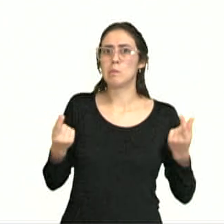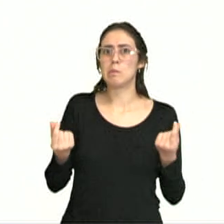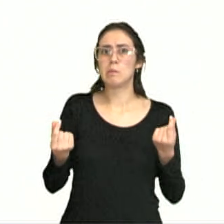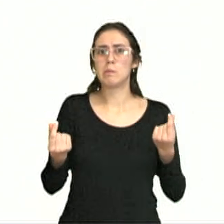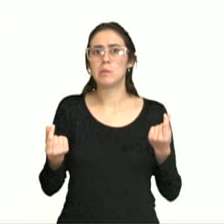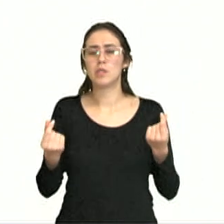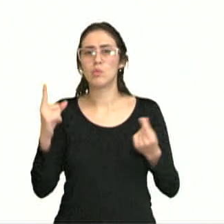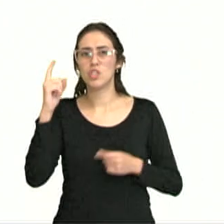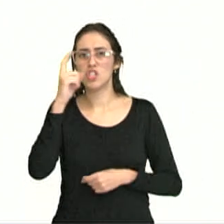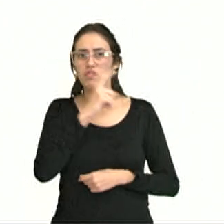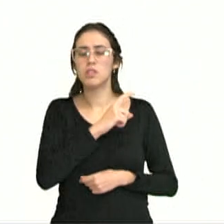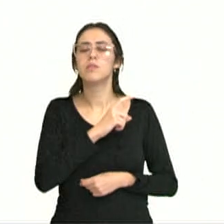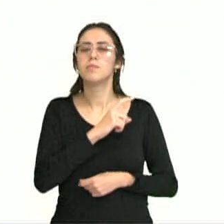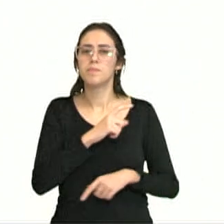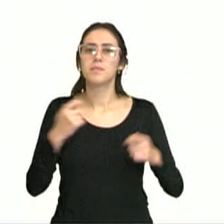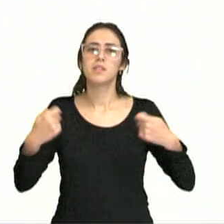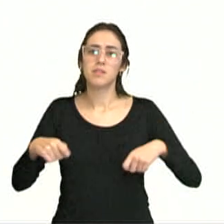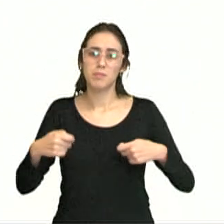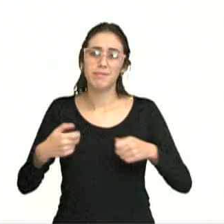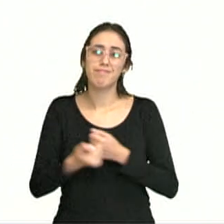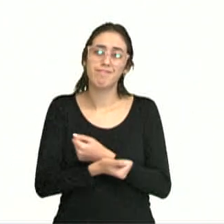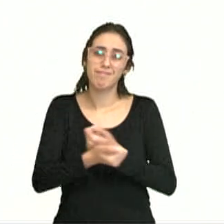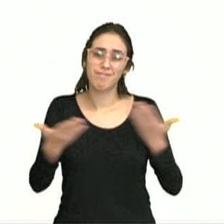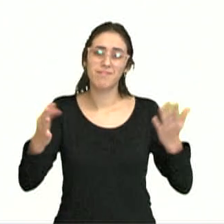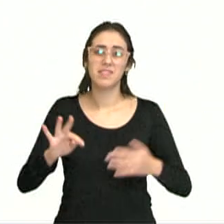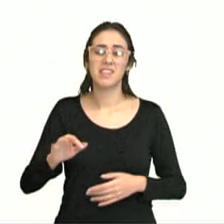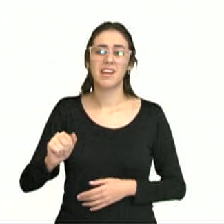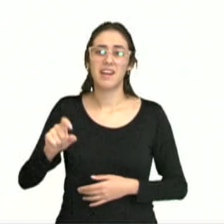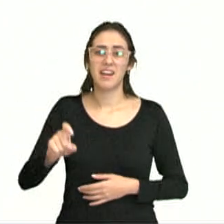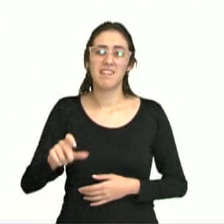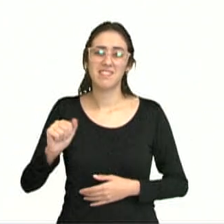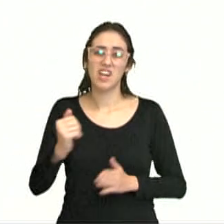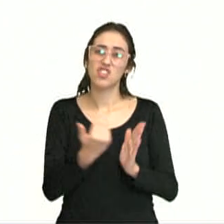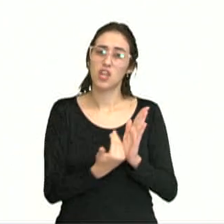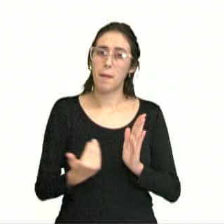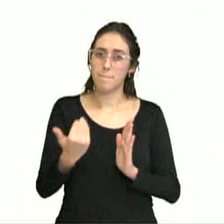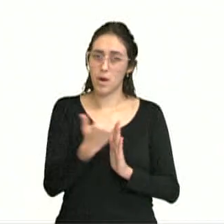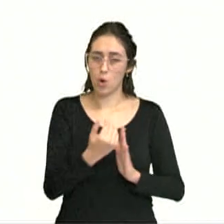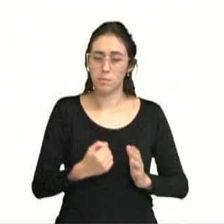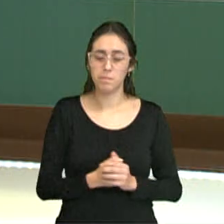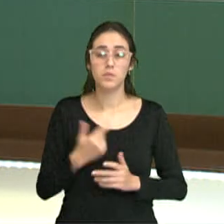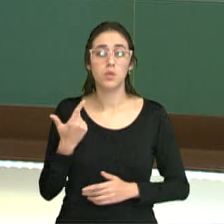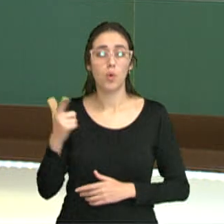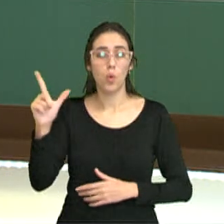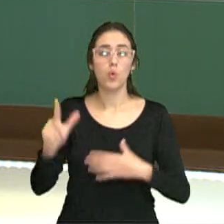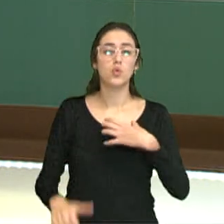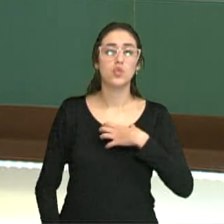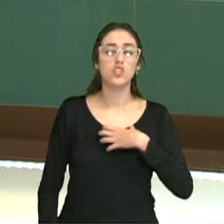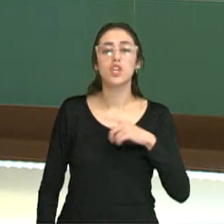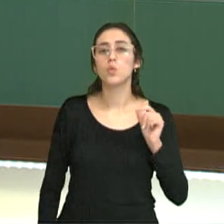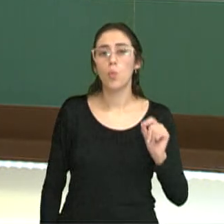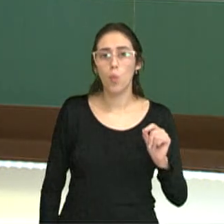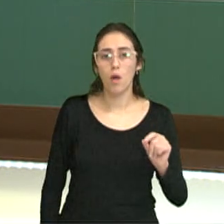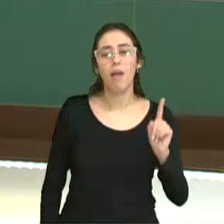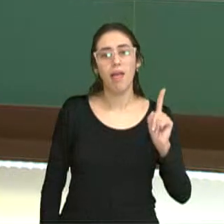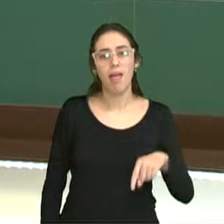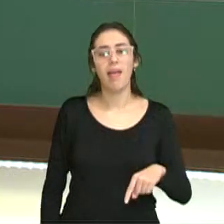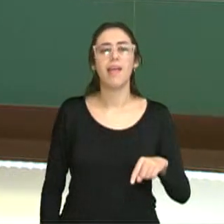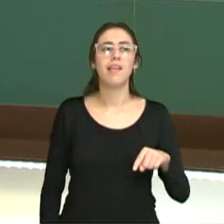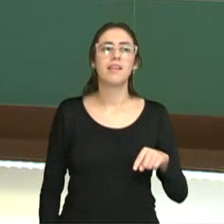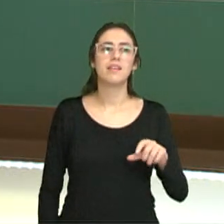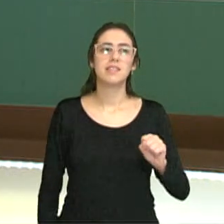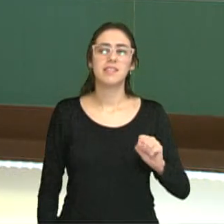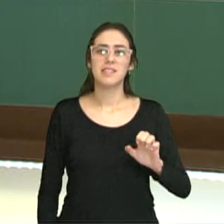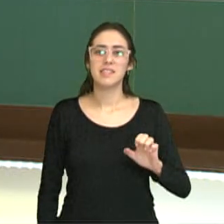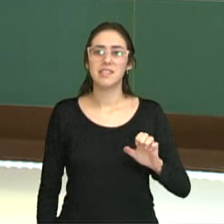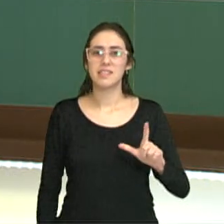mercado financeiro, ele tem que oferecer taxas maiores para poder fazer arrecadado. Outra maneira é utilizar exatamente a taxa Selic. E a